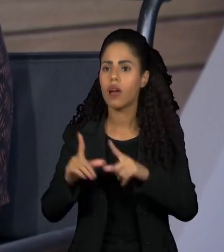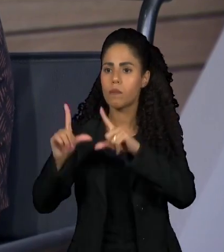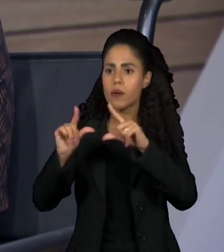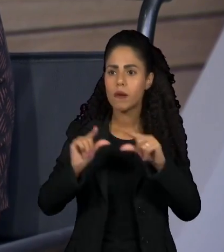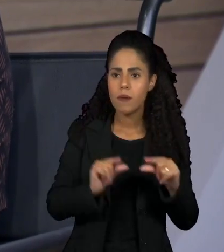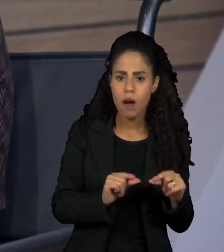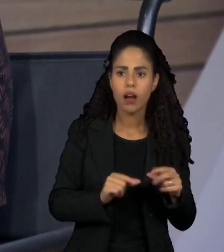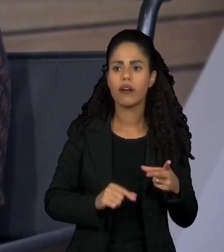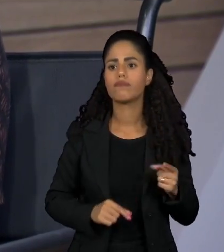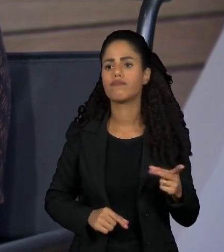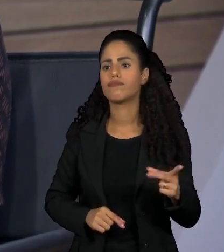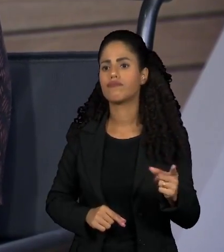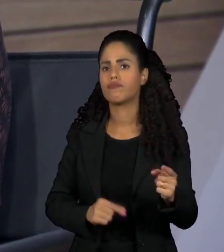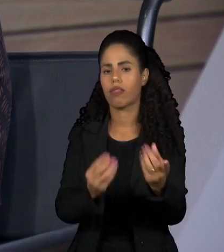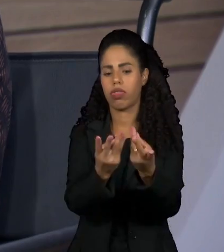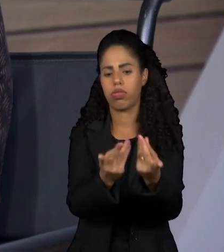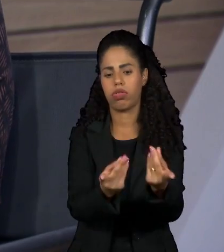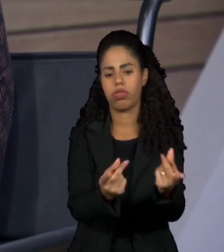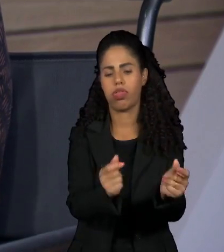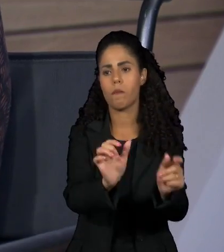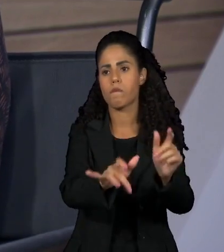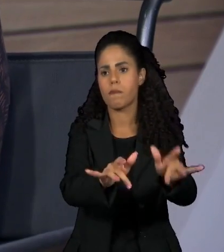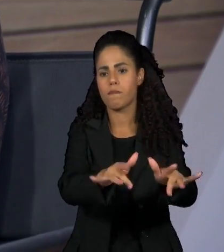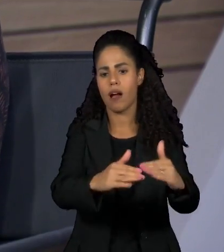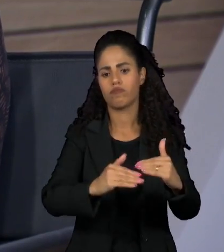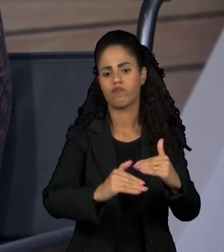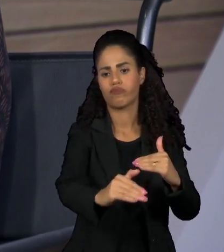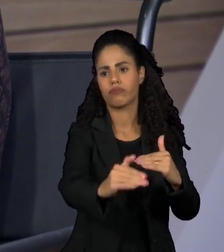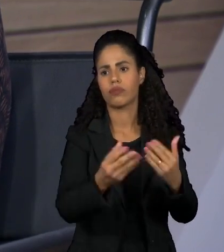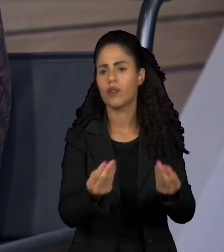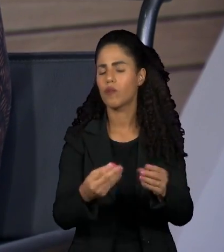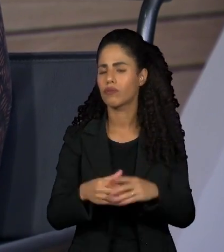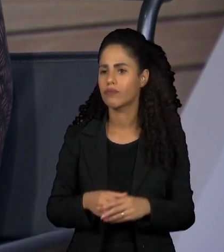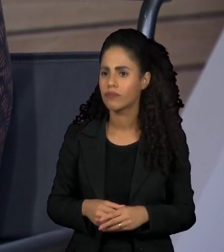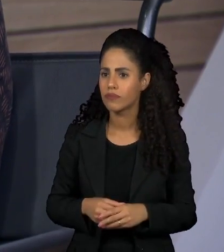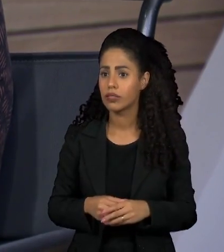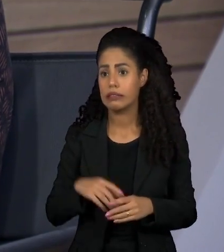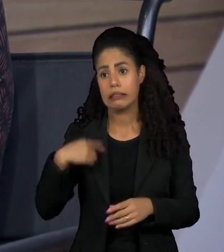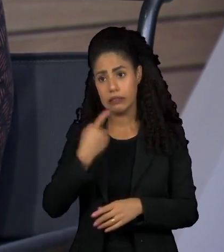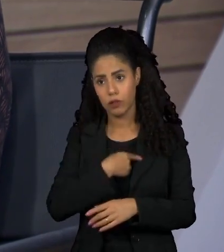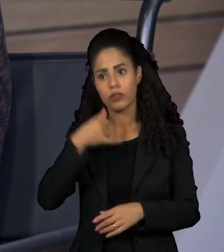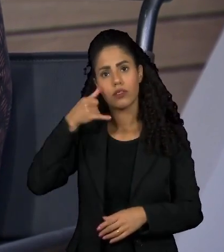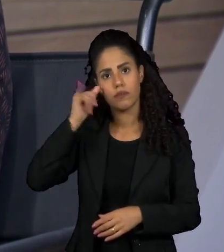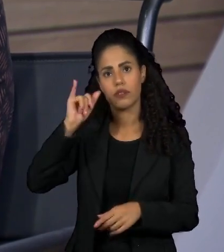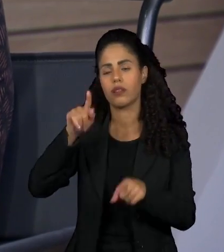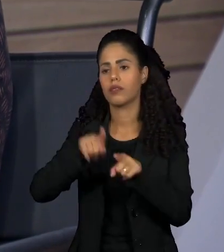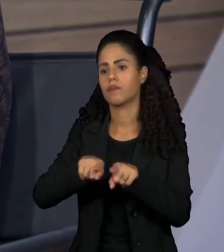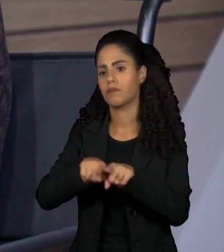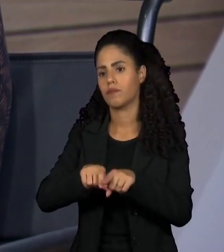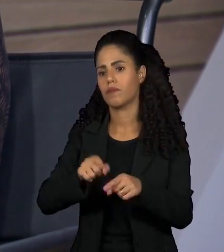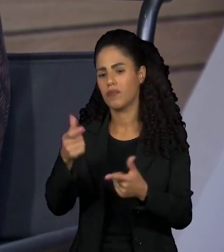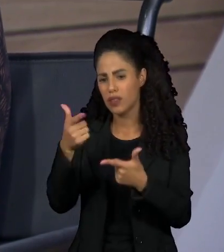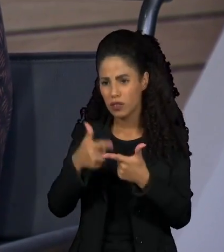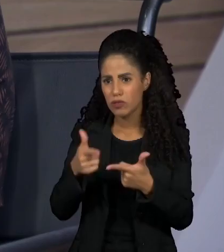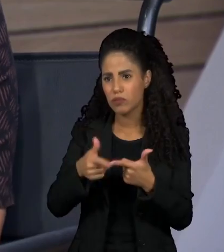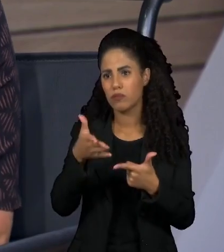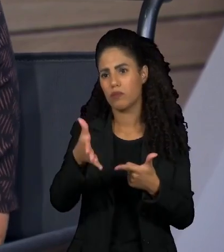De alguma maneira, isso vai virar CO2. Então, é mais um motivo para a gente evitar esse produto, né,